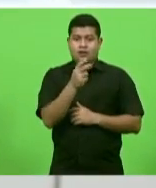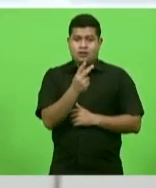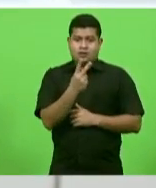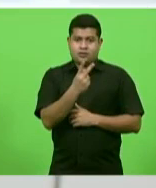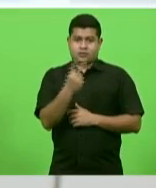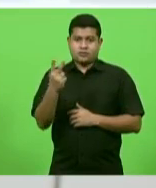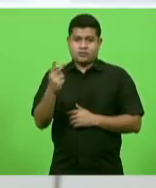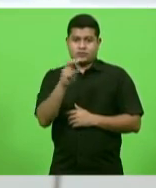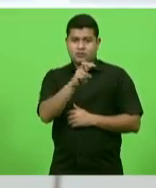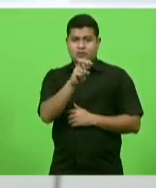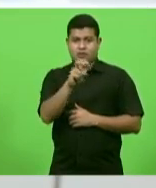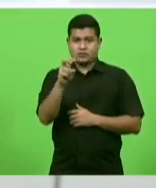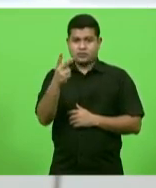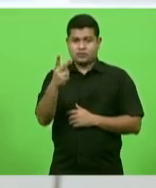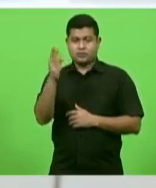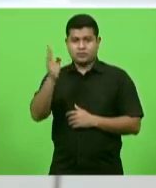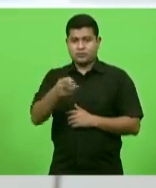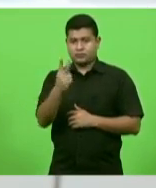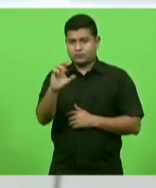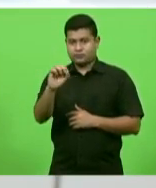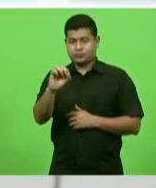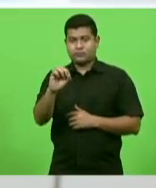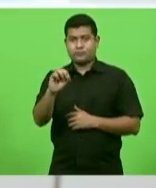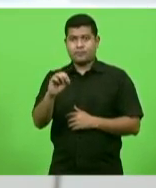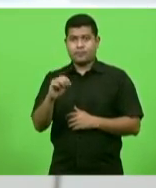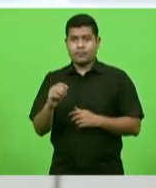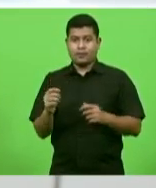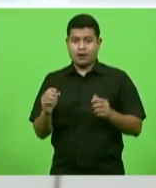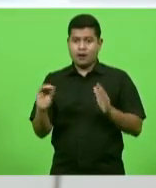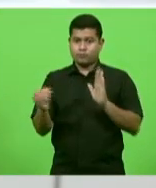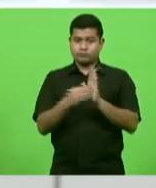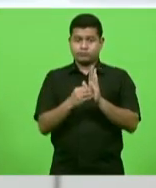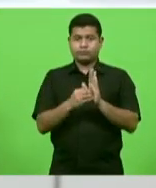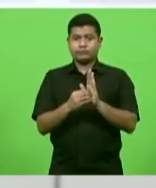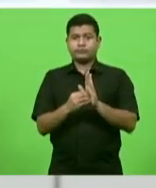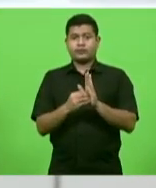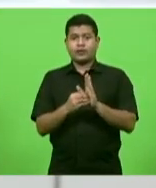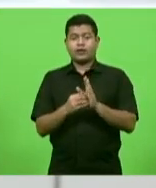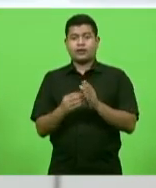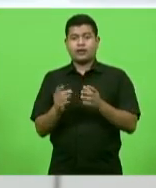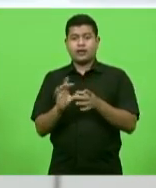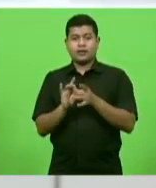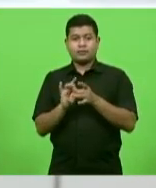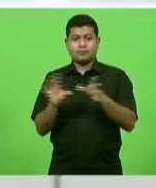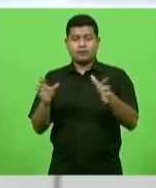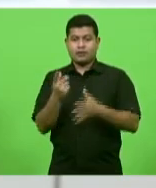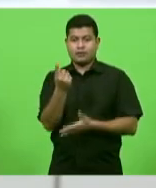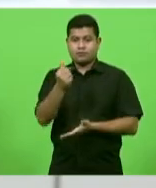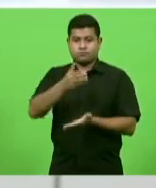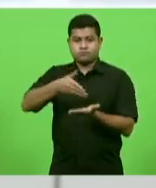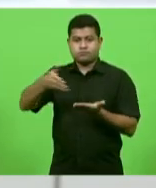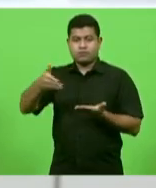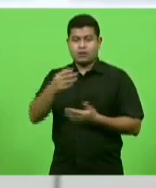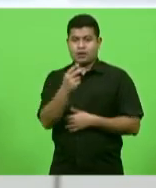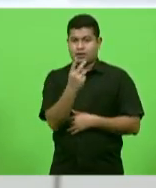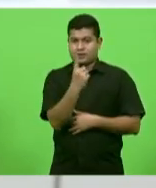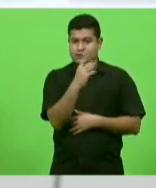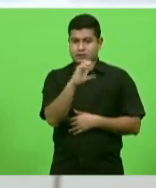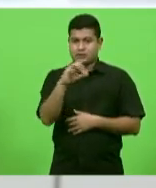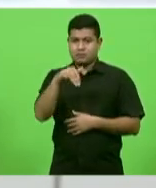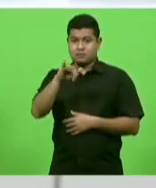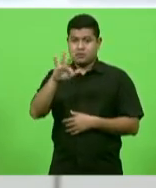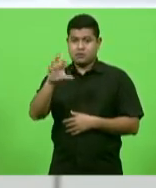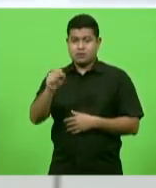2020 o qual teria possibilidade "Abrir crédito a unidade de 100 milhões de reais